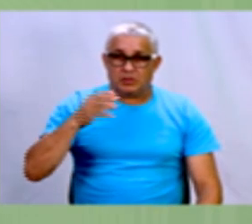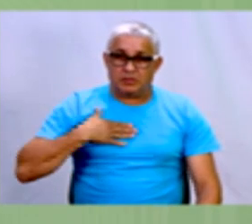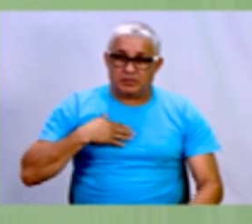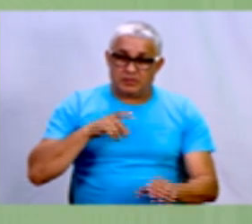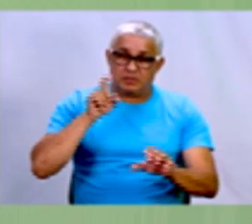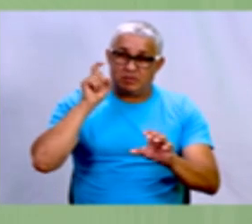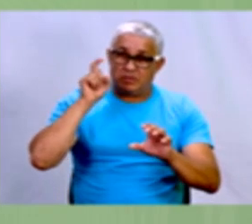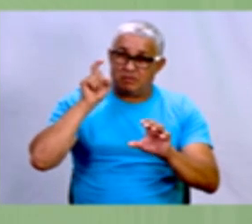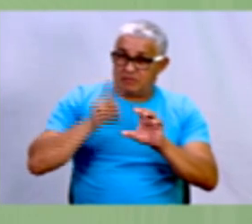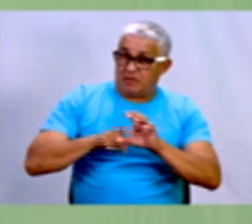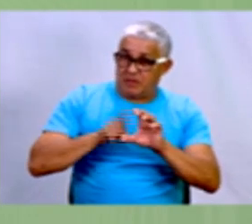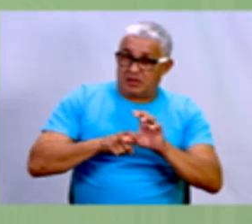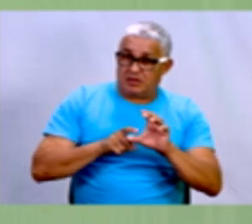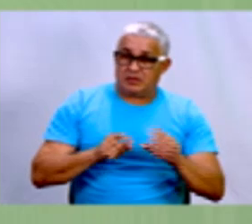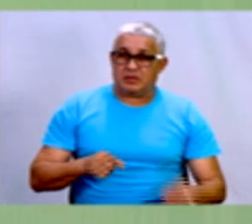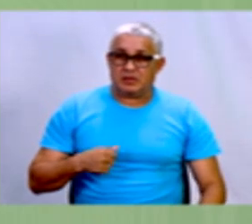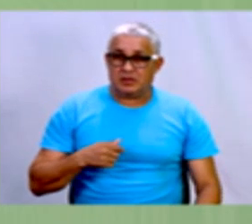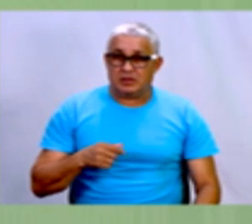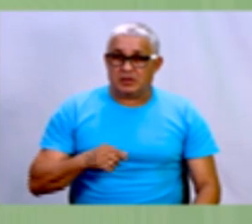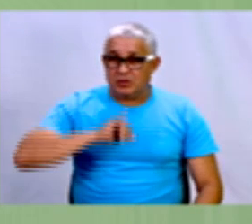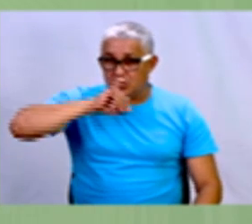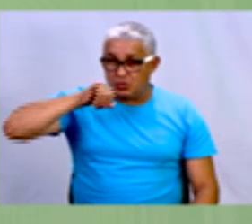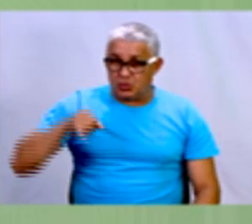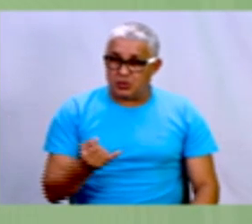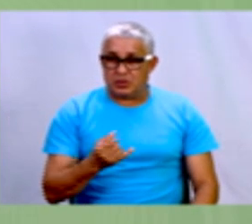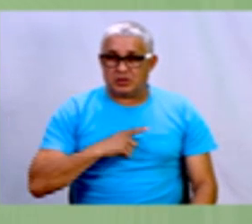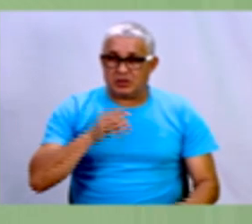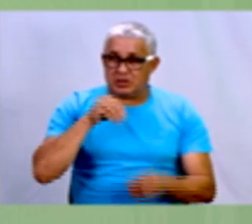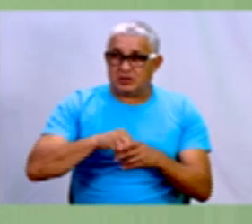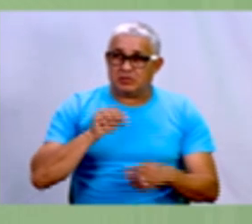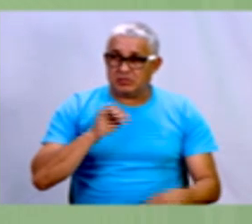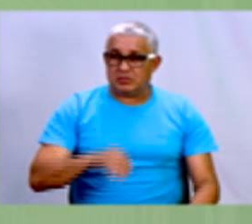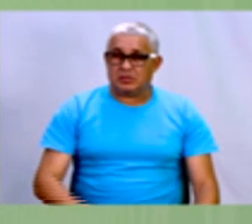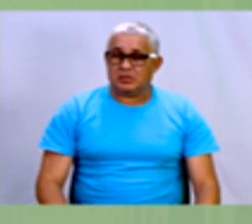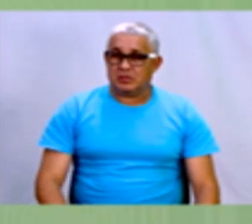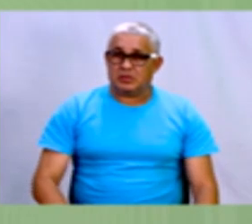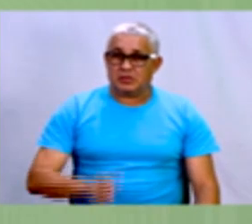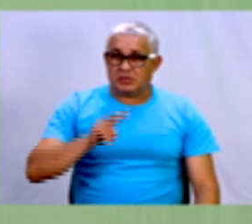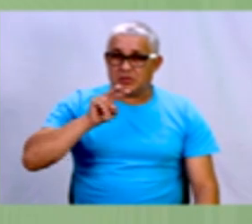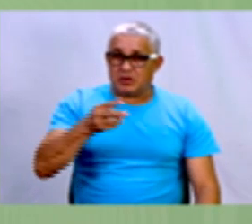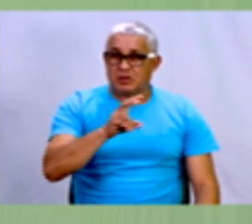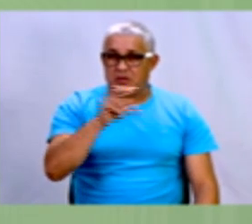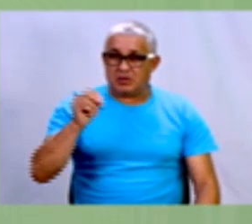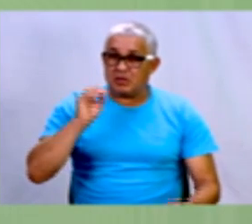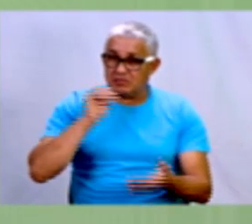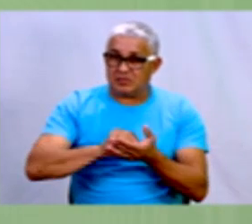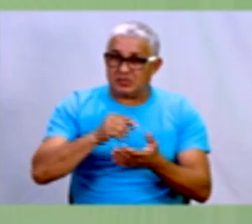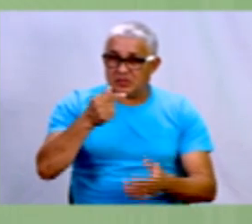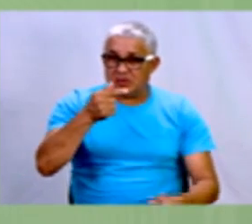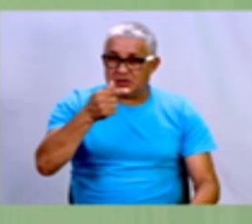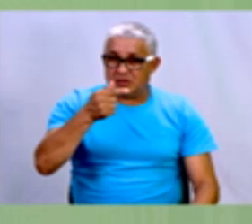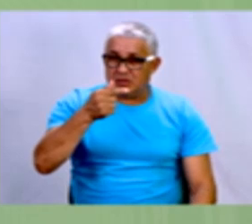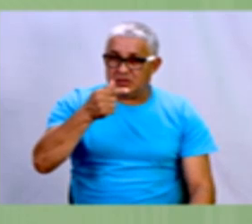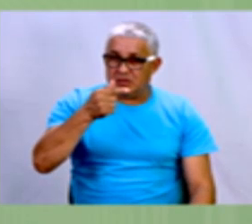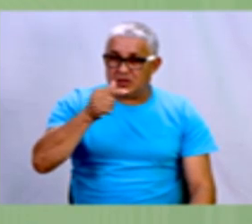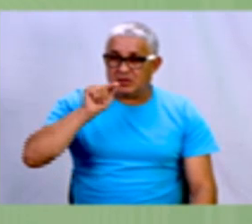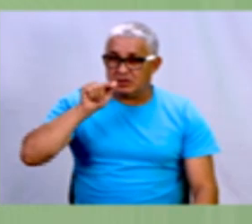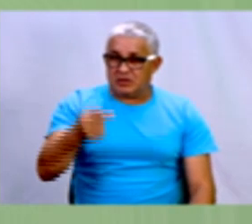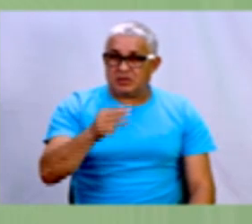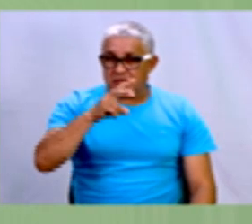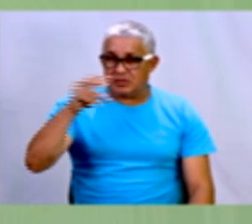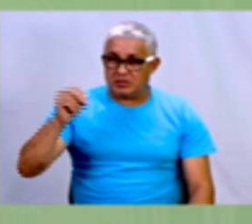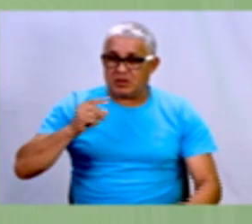gente vai pular para a linha seguinte aqui. Se eu amortizei 2.500, falta 7.500. Aí eu vou